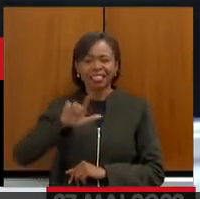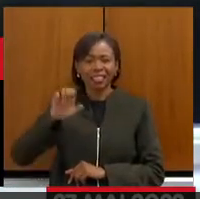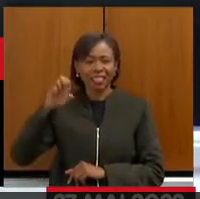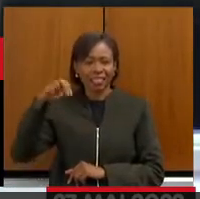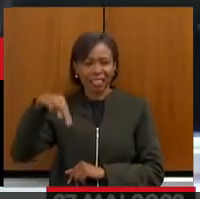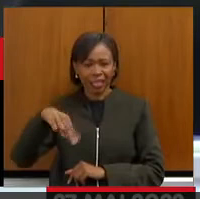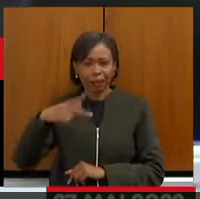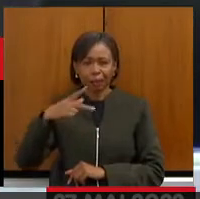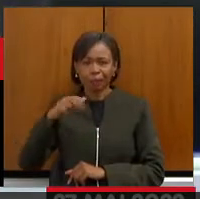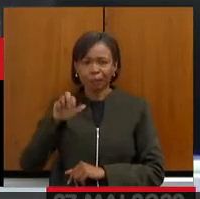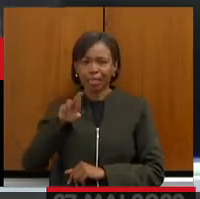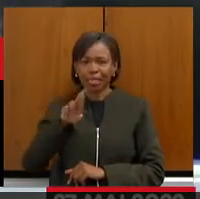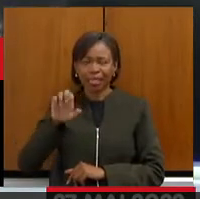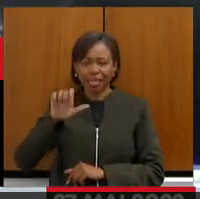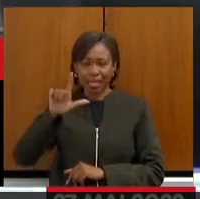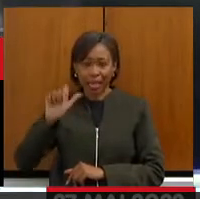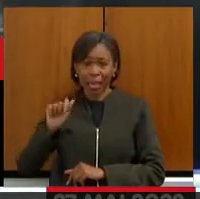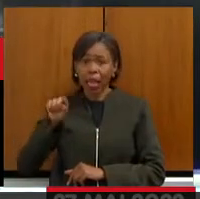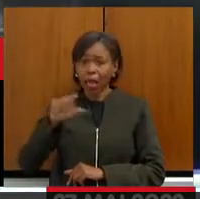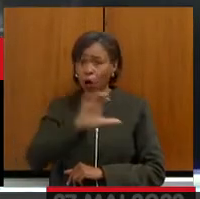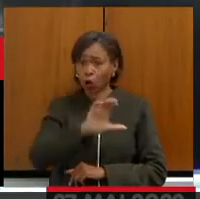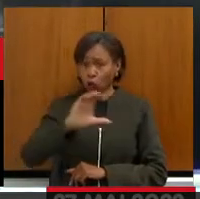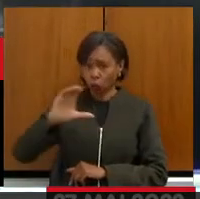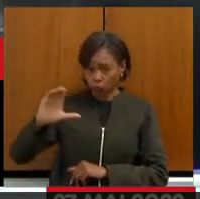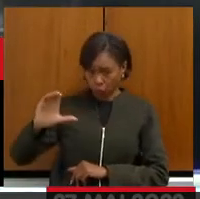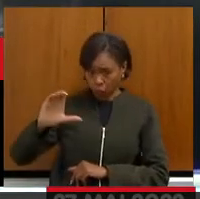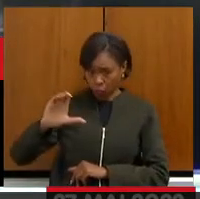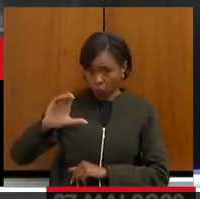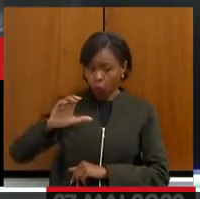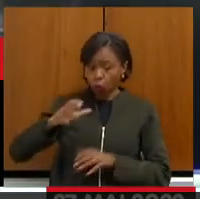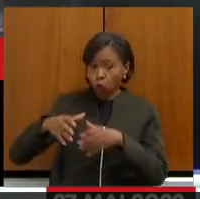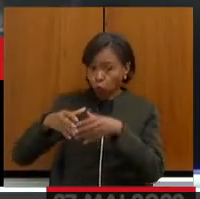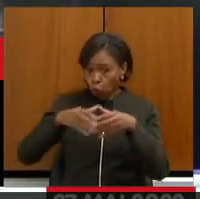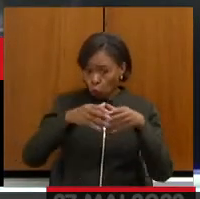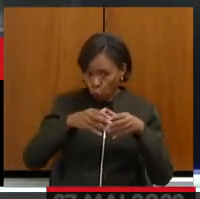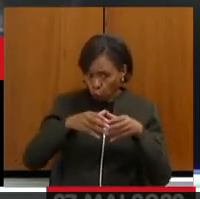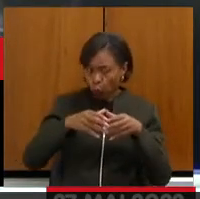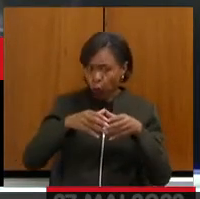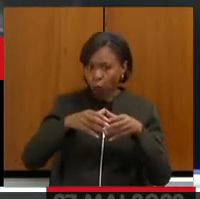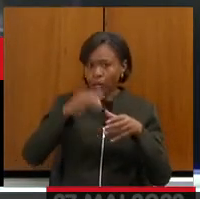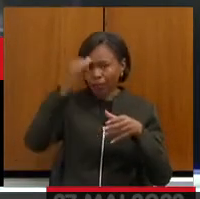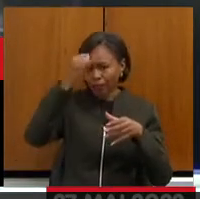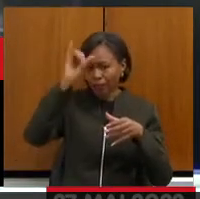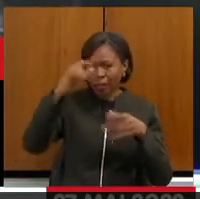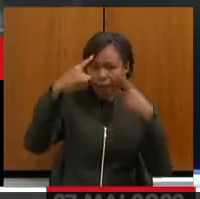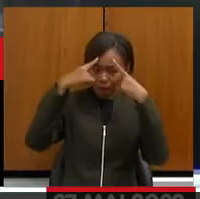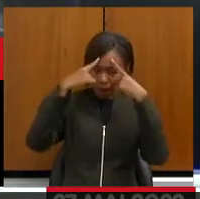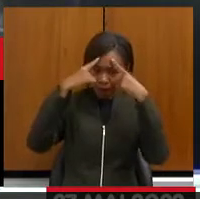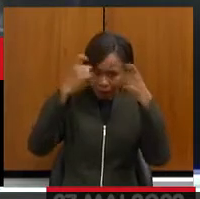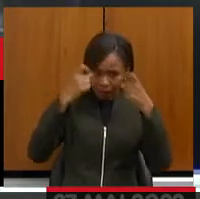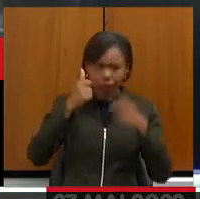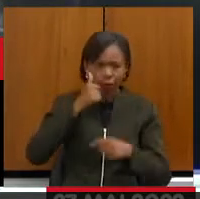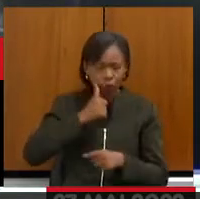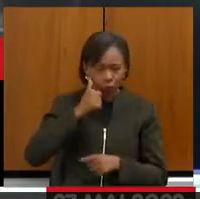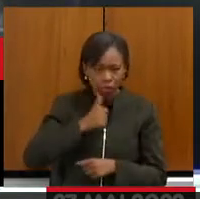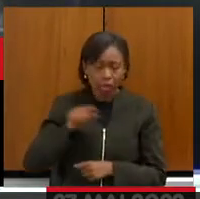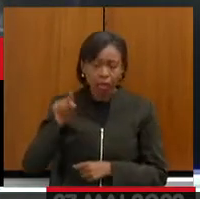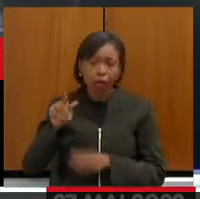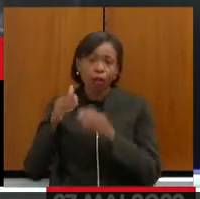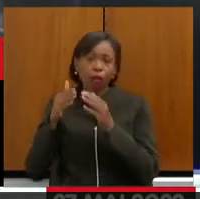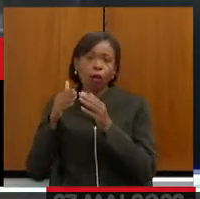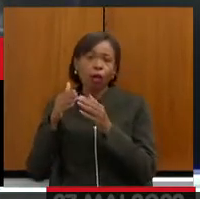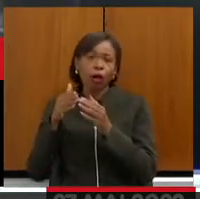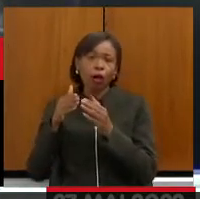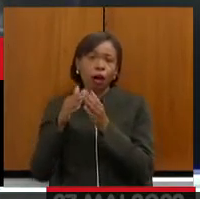ela quer coordenadora da rede de enfrentamento da violência contra a mulher do Alto do Jequitinhonha e integrante da União